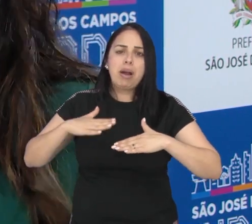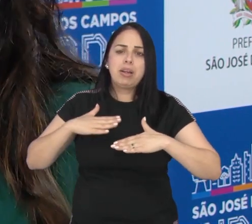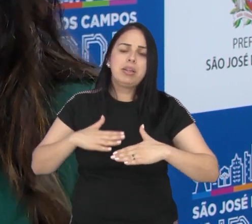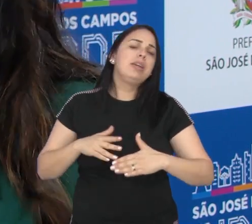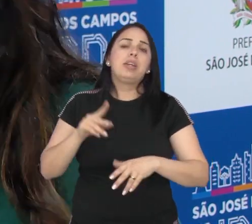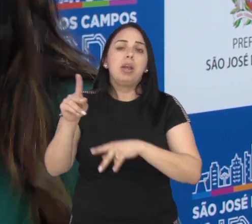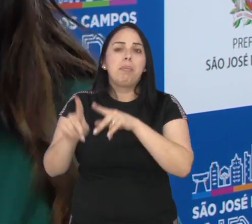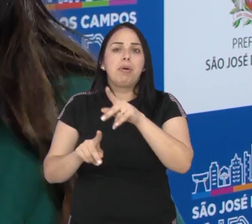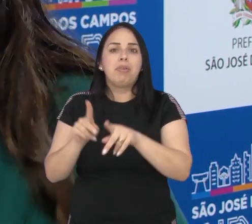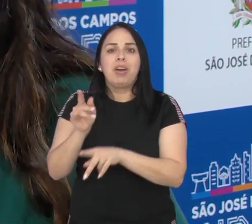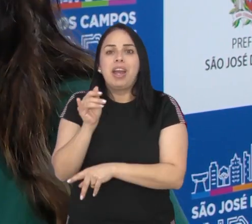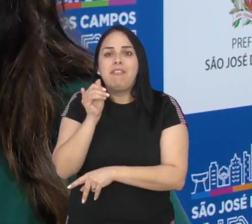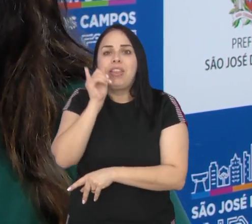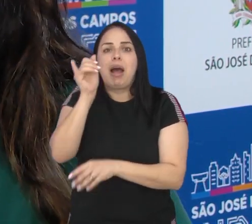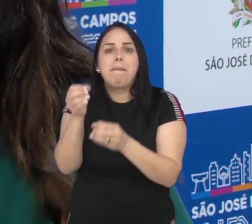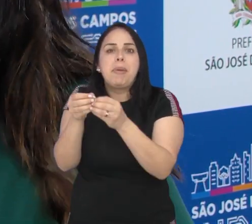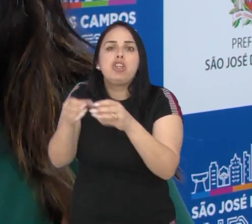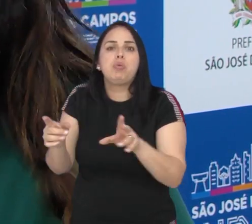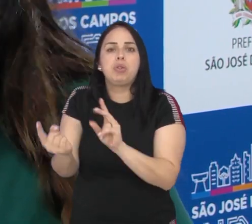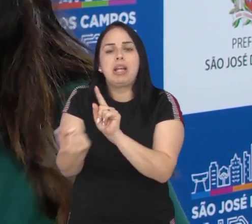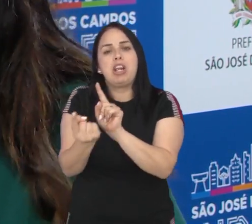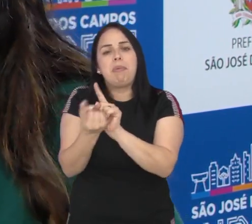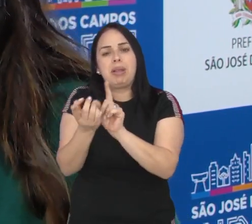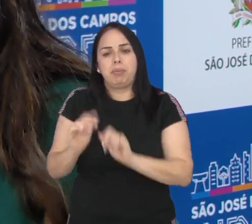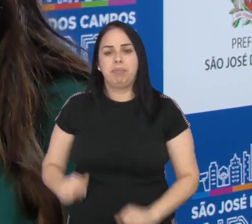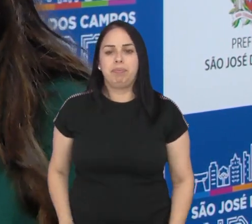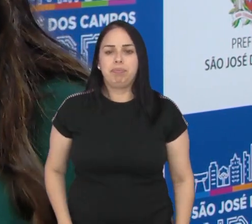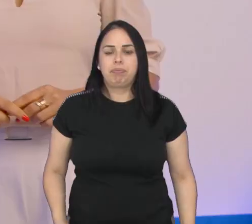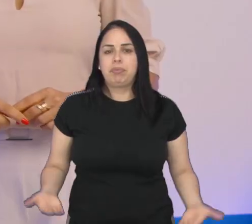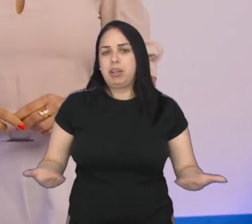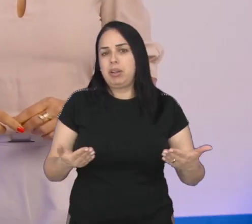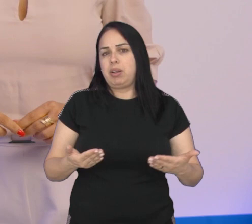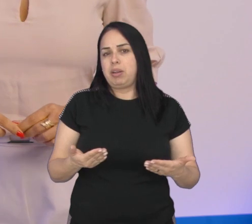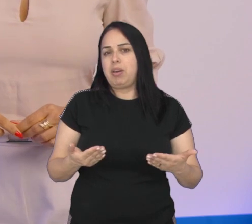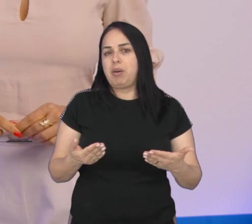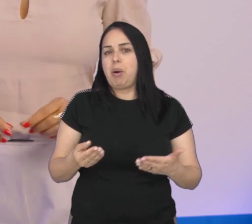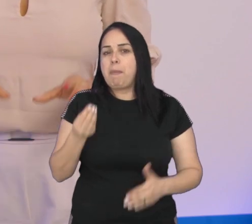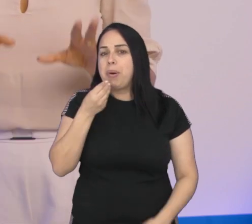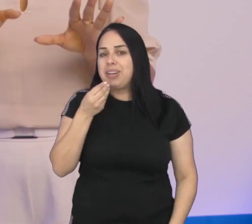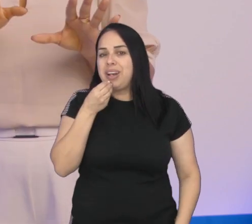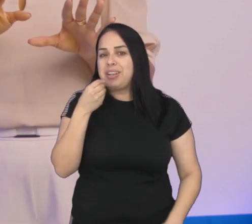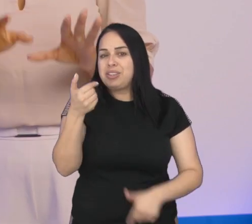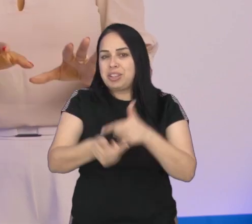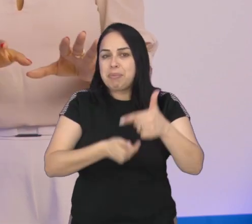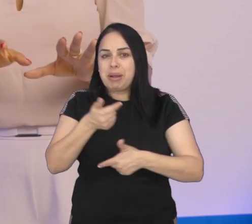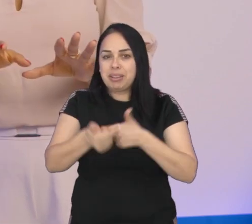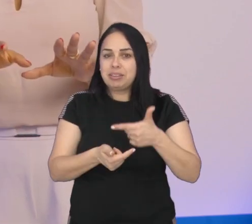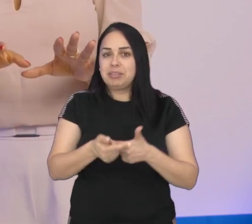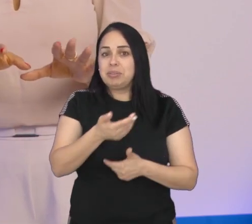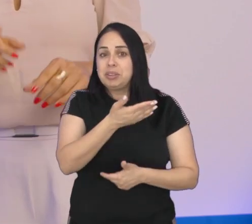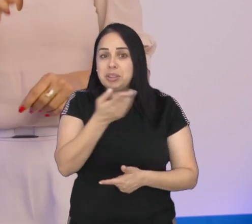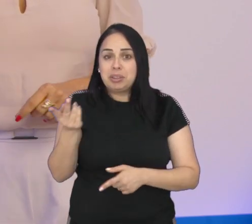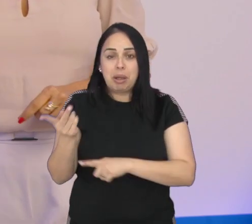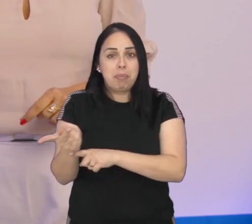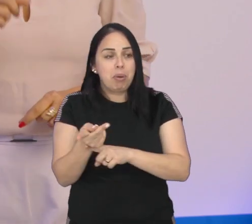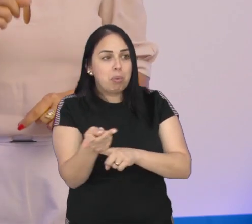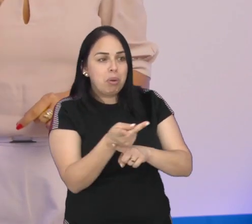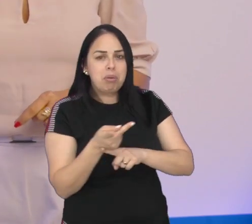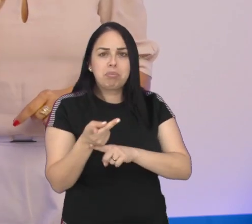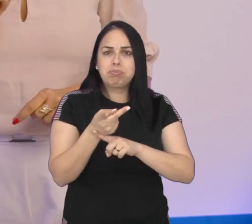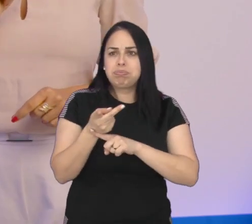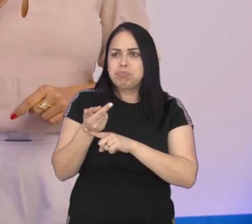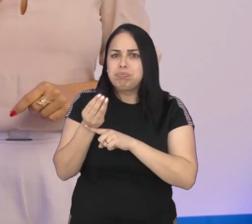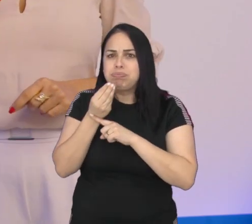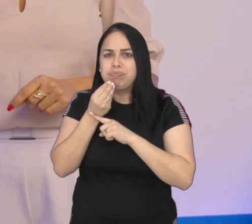e que a população não tenha prejuízo na sua assistência, que é o principal. Vamos falar agora de oportunidade de emprego. Se você busca